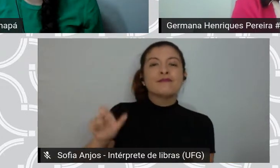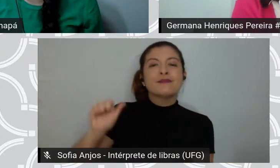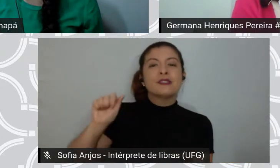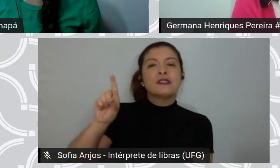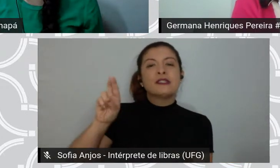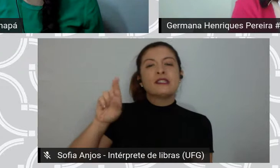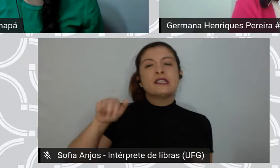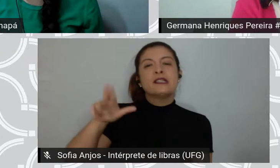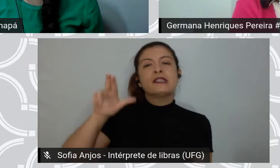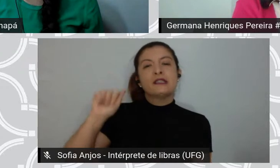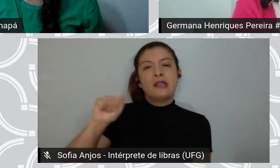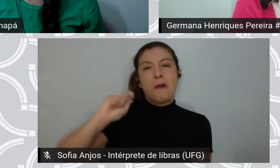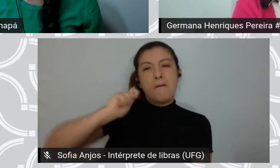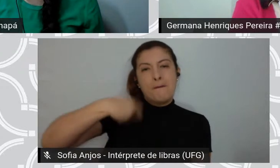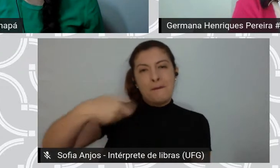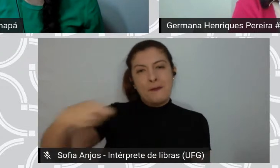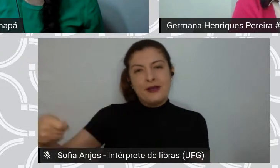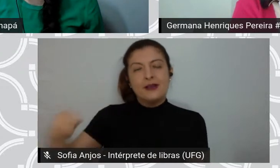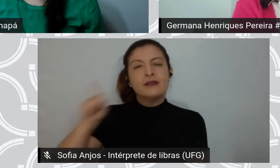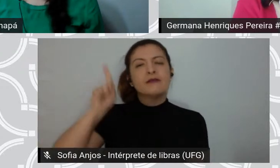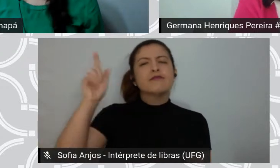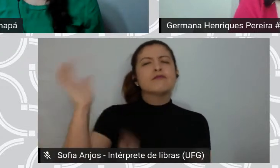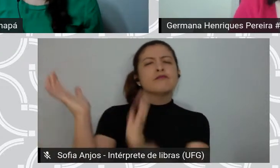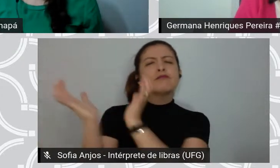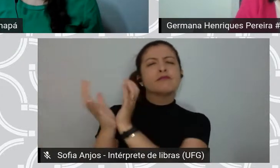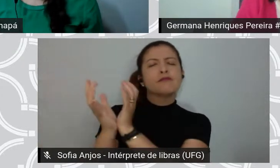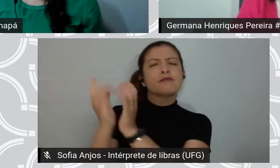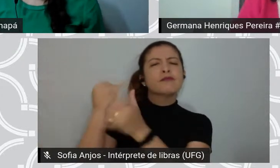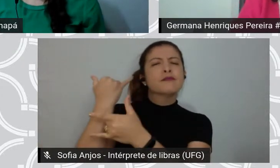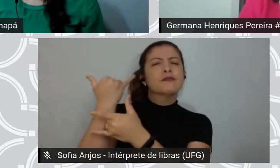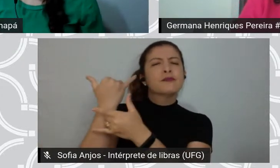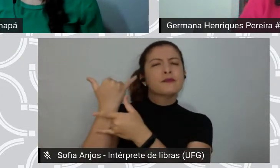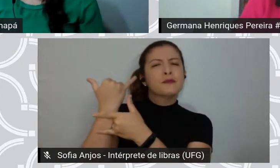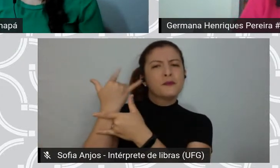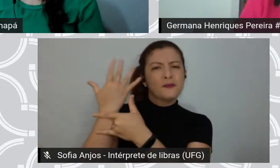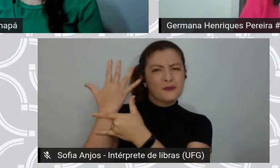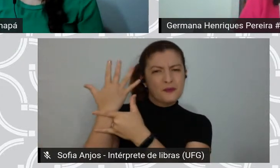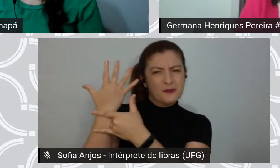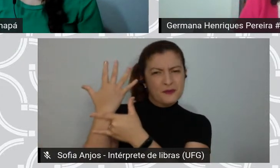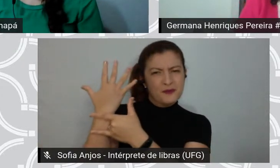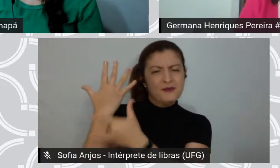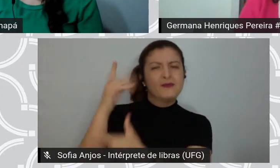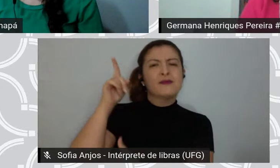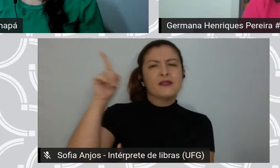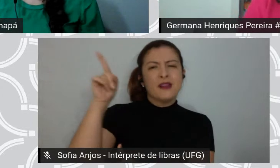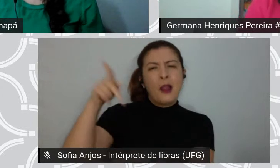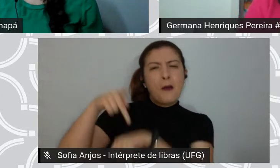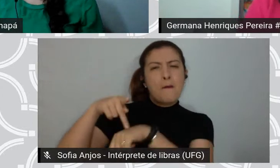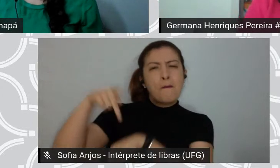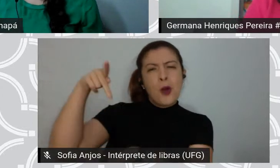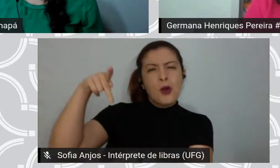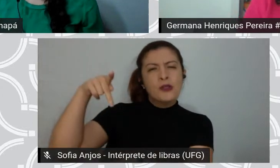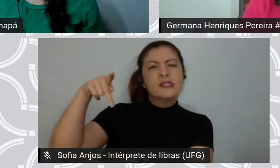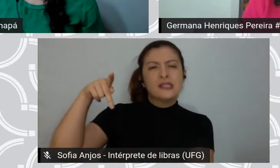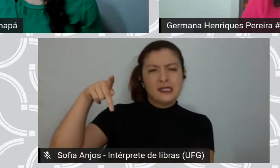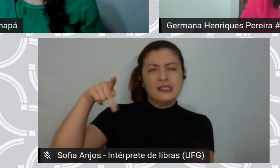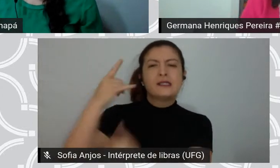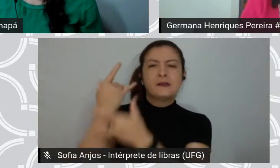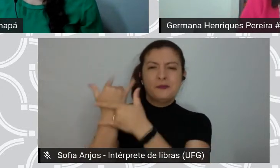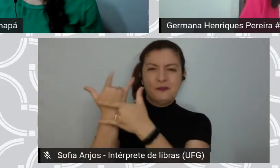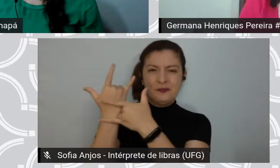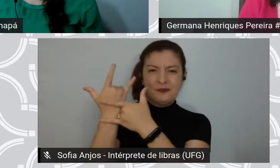da Federal de Minas Gerais e uma das pioneiras dos estudos de tradução no Brasil, junto com a querida